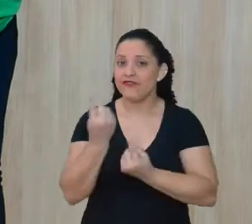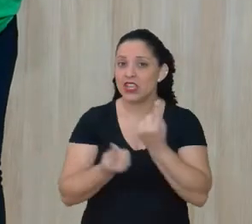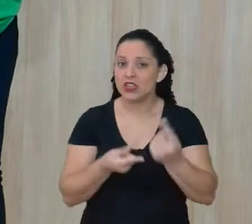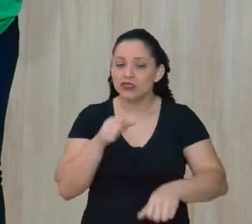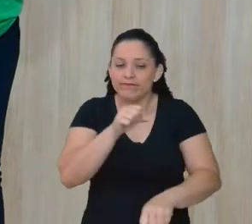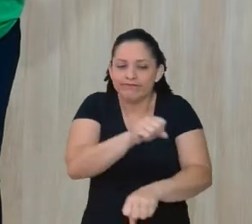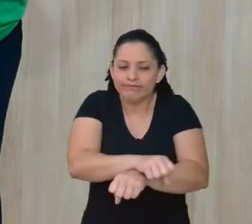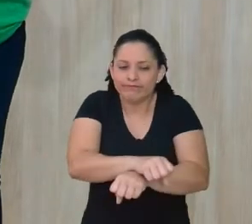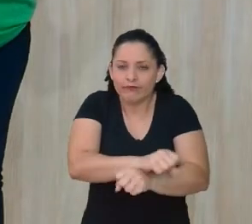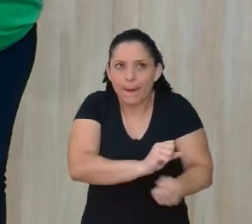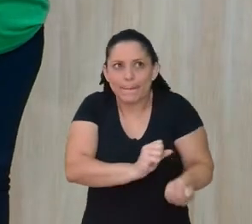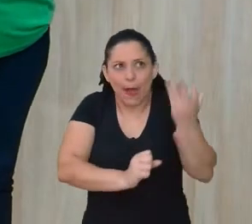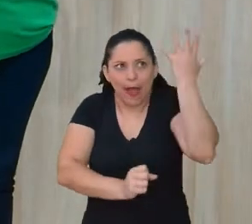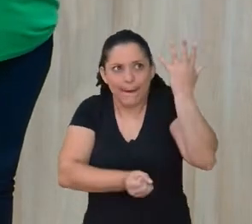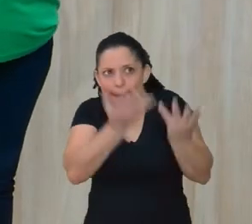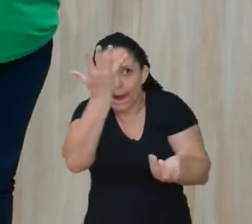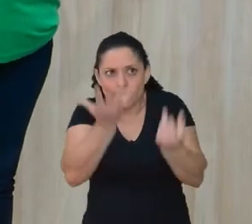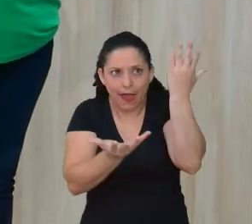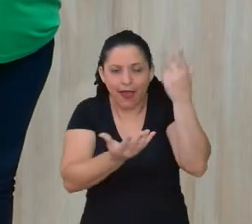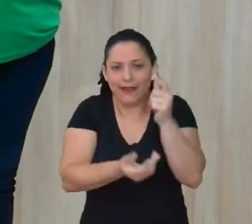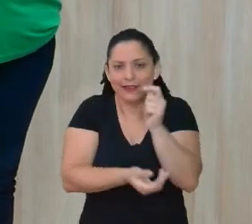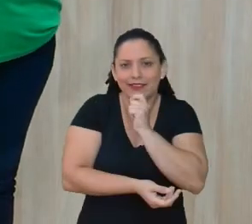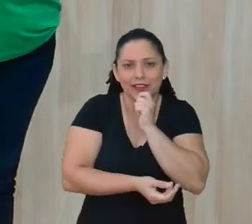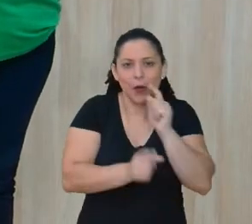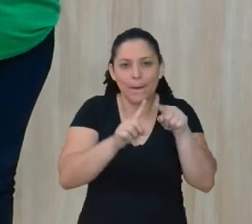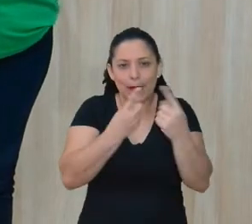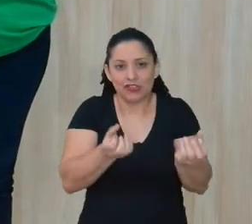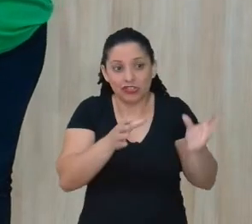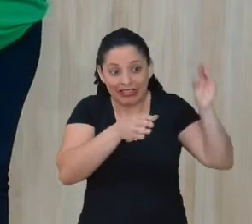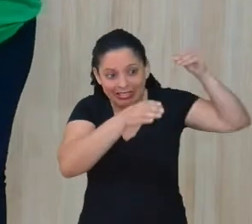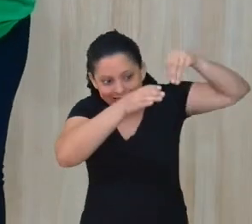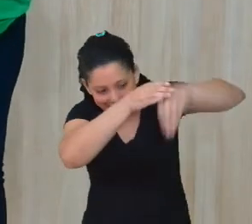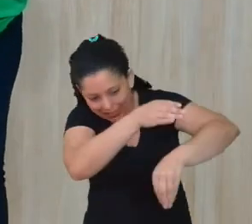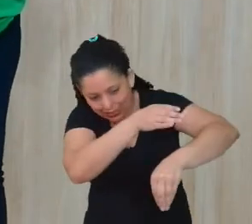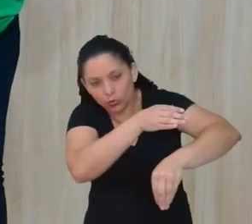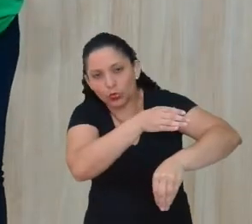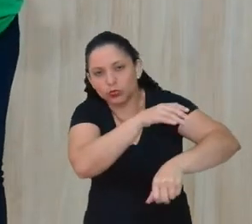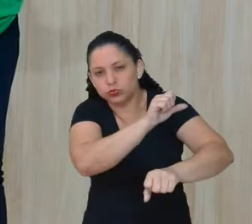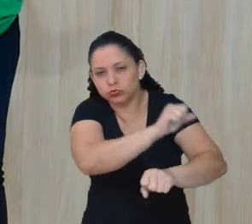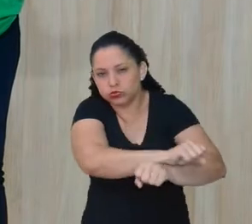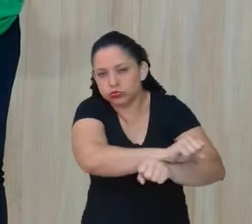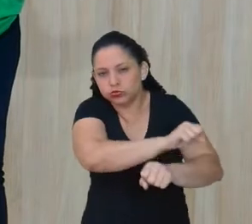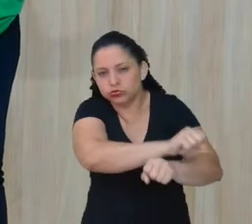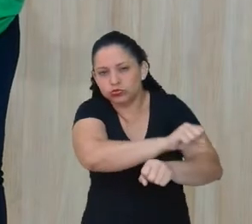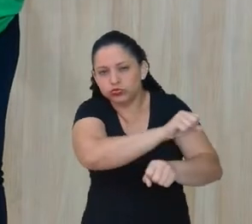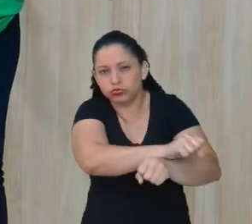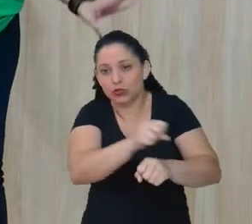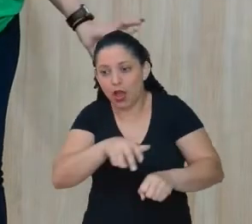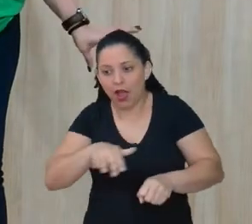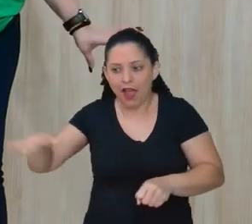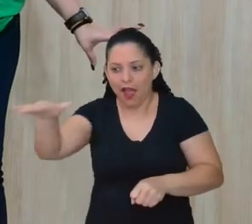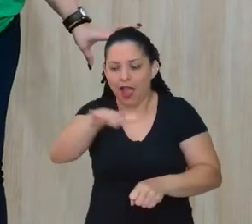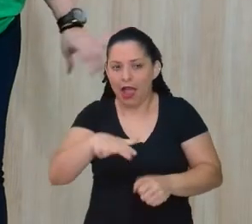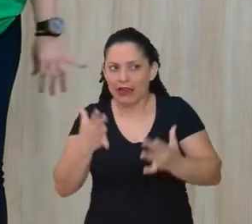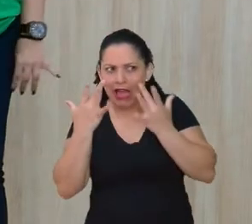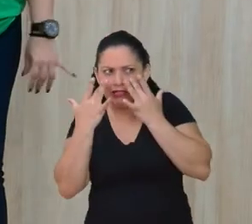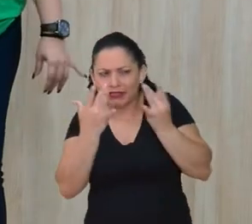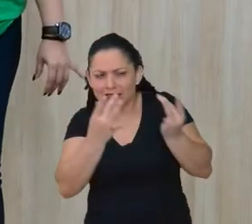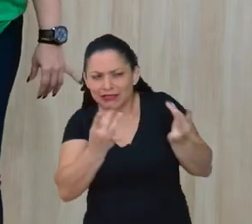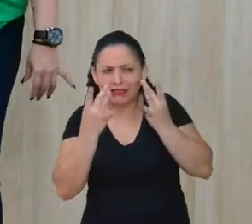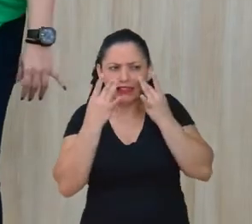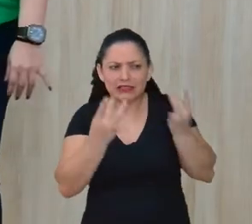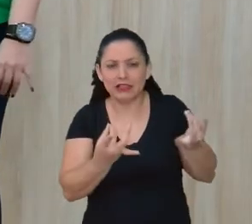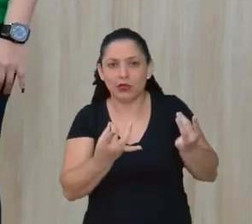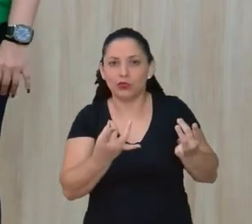lado, mas ele está só adormecido ali por um tempinho, então fica todo mundo em alerta, é uma loucura, né, isso?